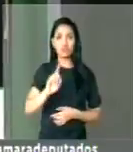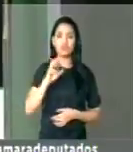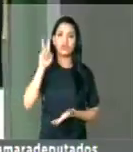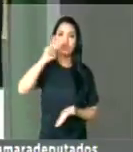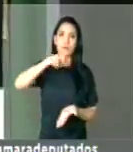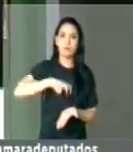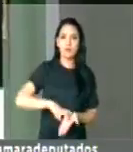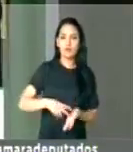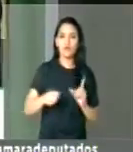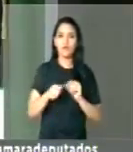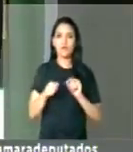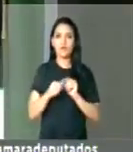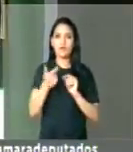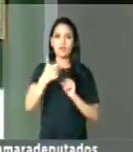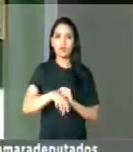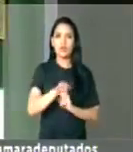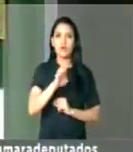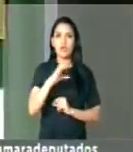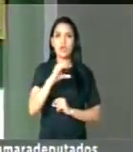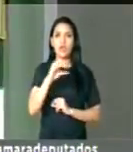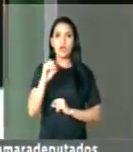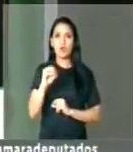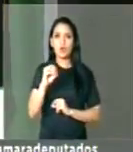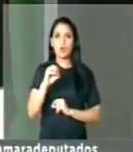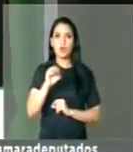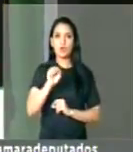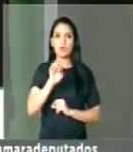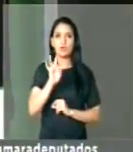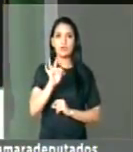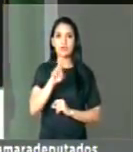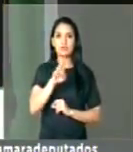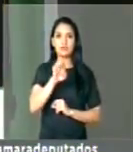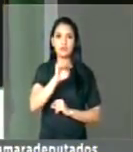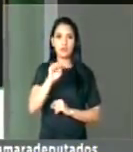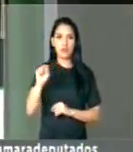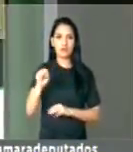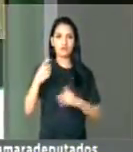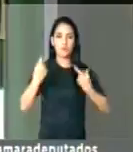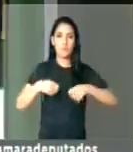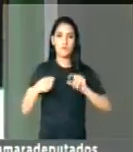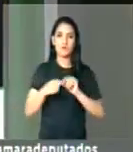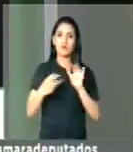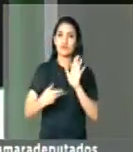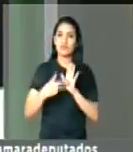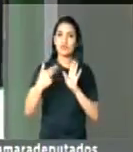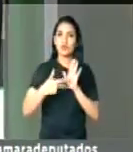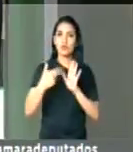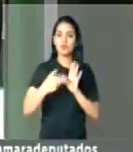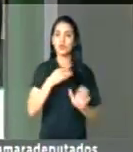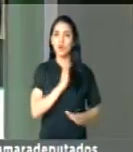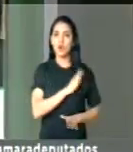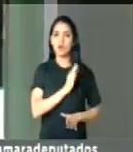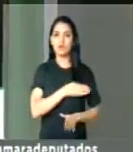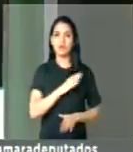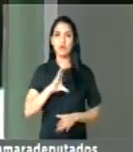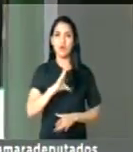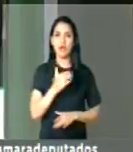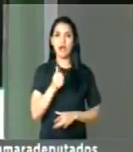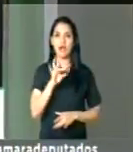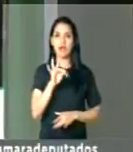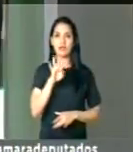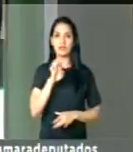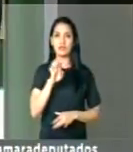exame apontou a necessidade dele ser submetido a um cateterismo. Foi o próprio exame do